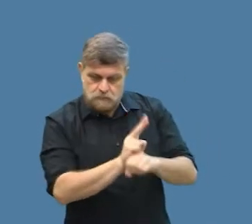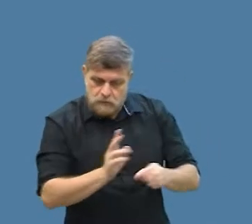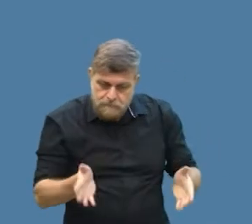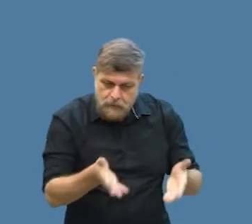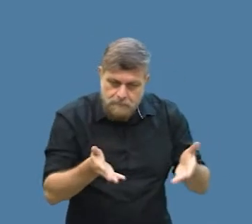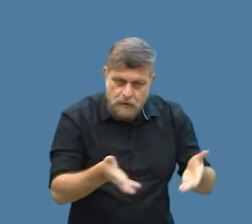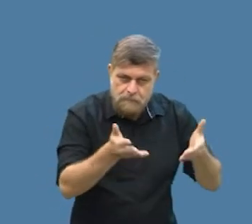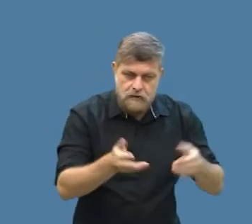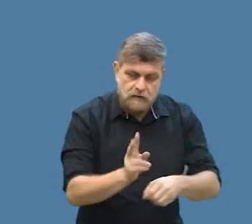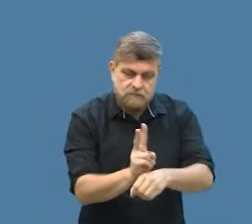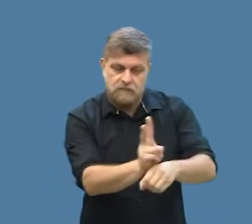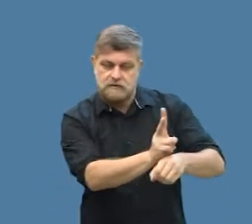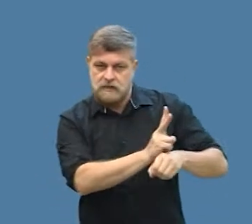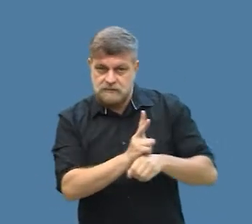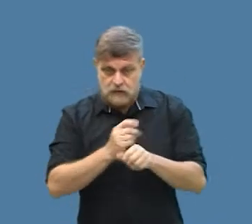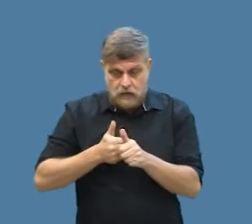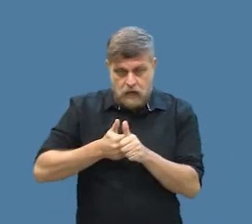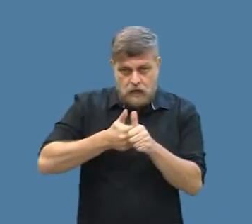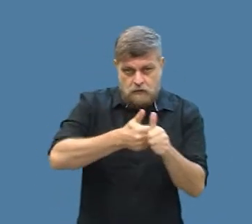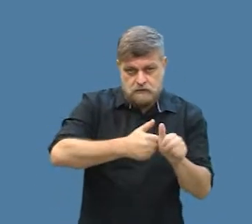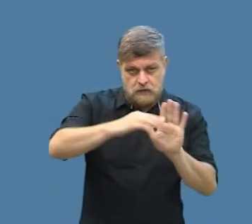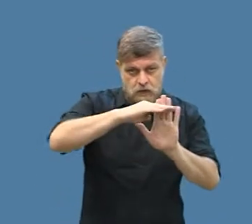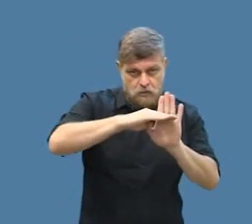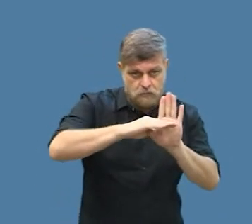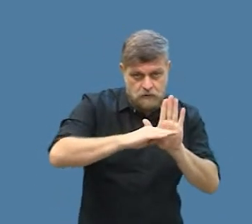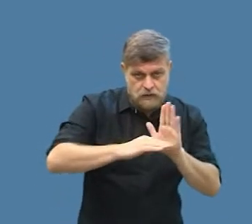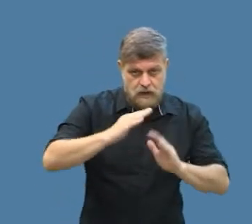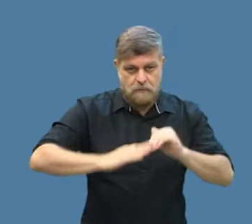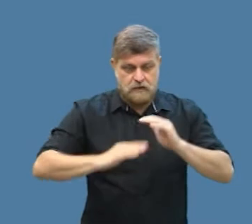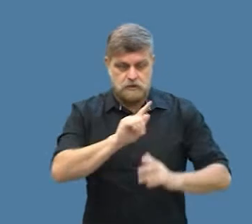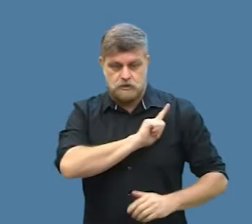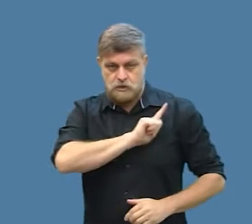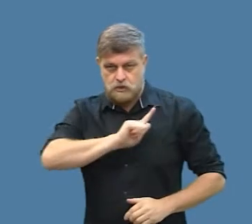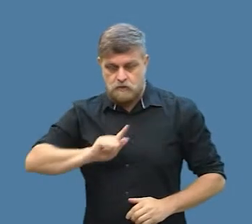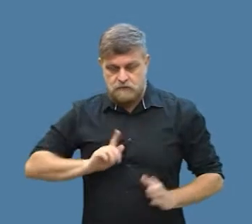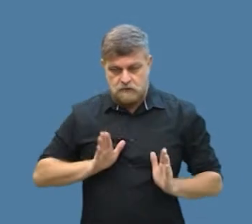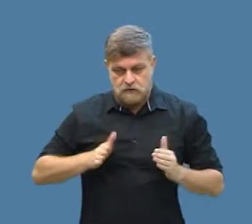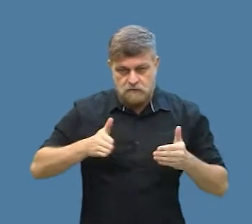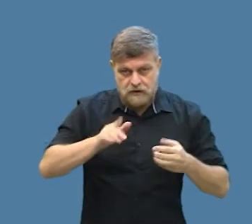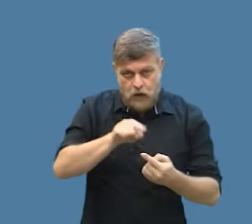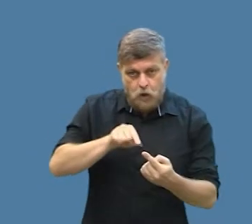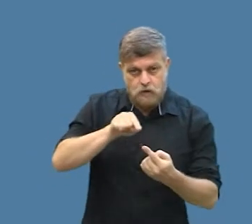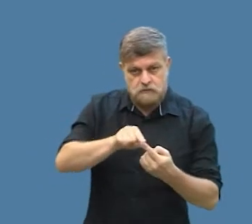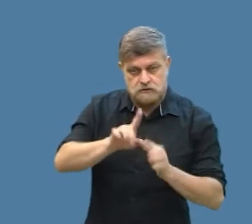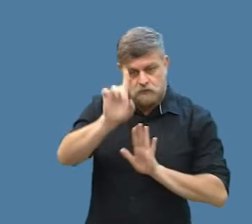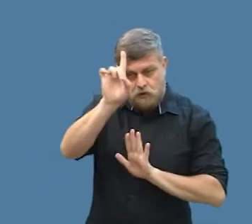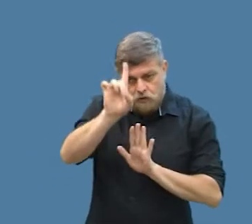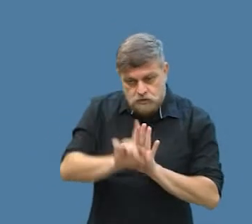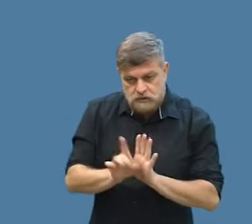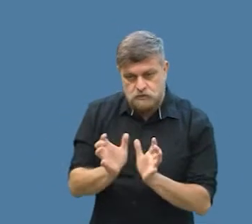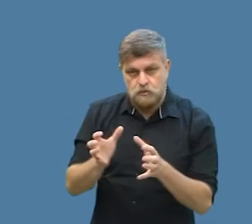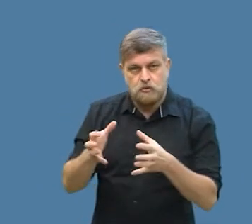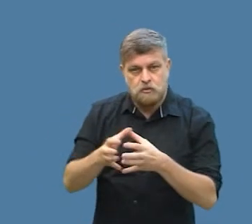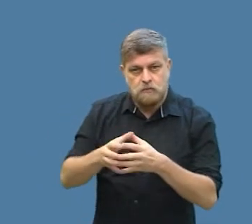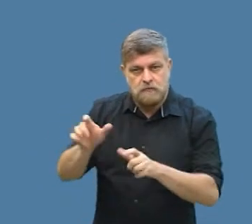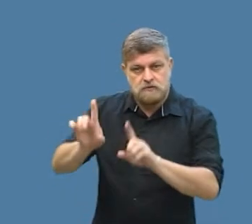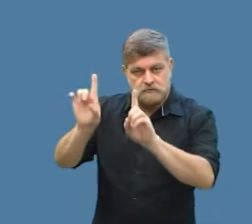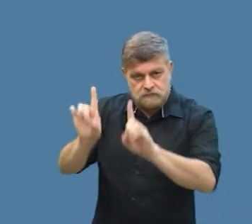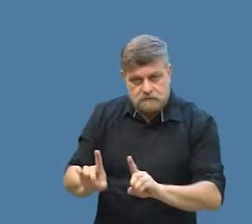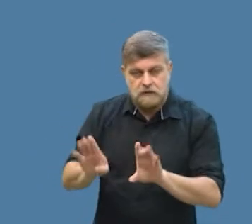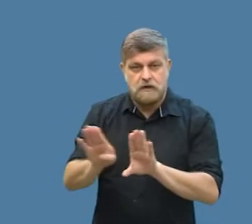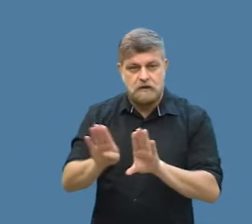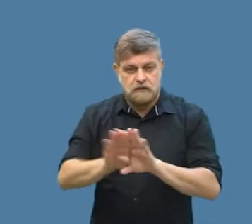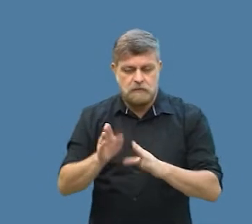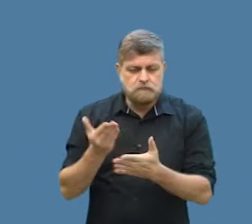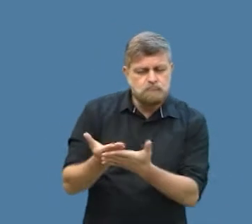deficiência, fiscalizar e acompanhar os programas governamentais relativos à proteção dos direitos deste público